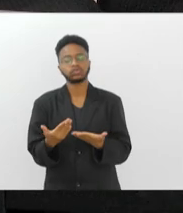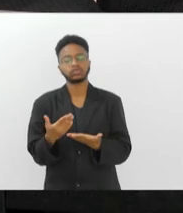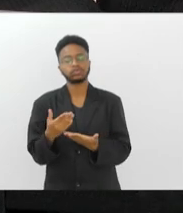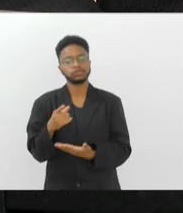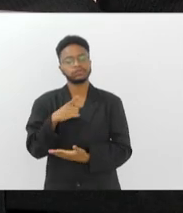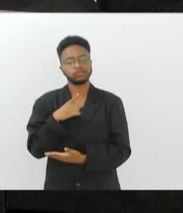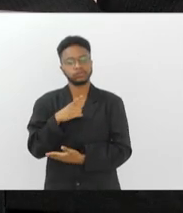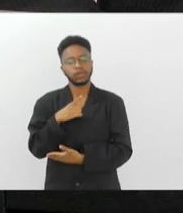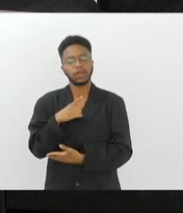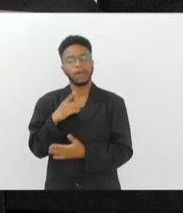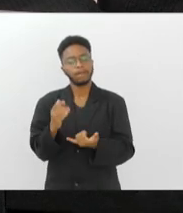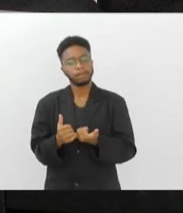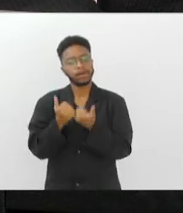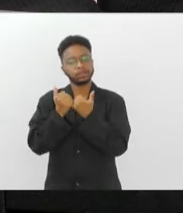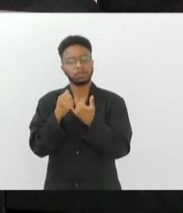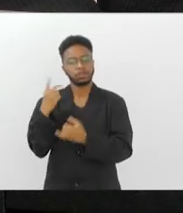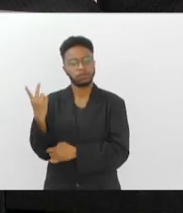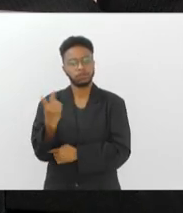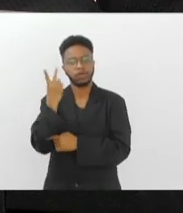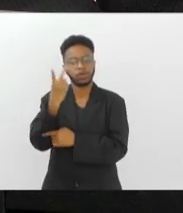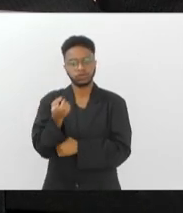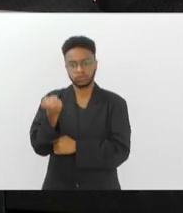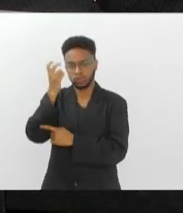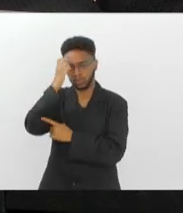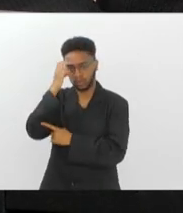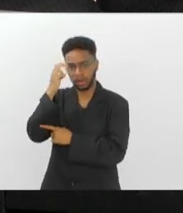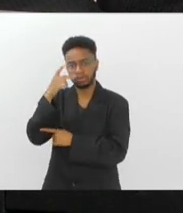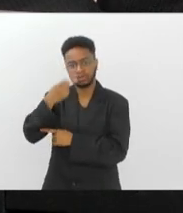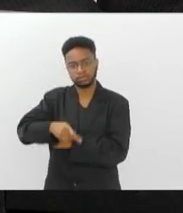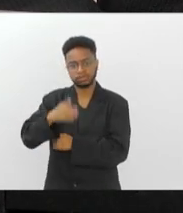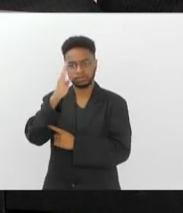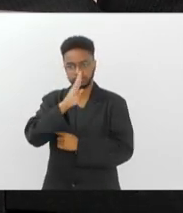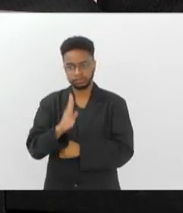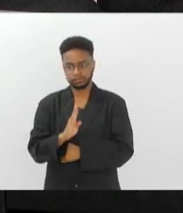valioso patrimônio cultural brasileiro.